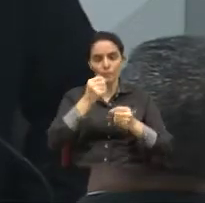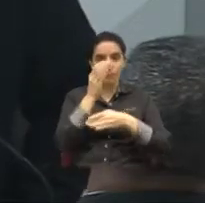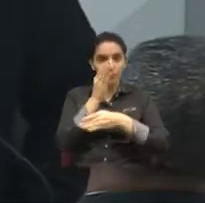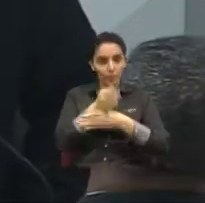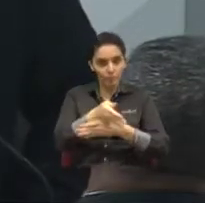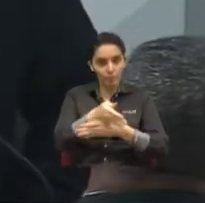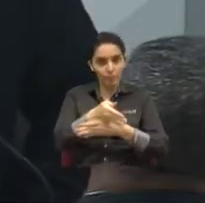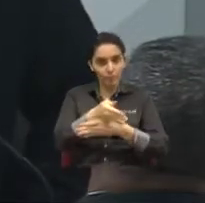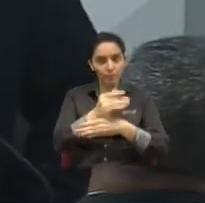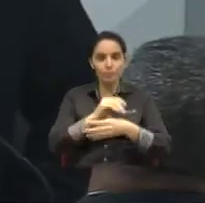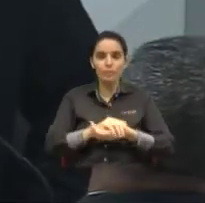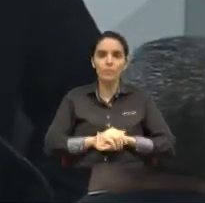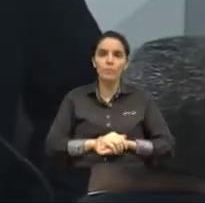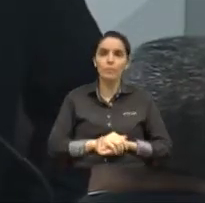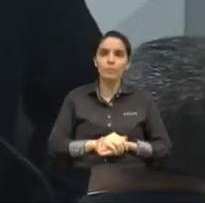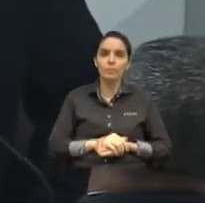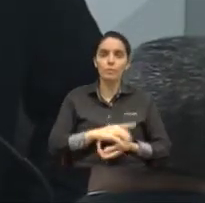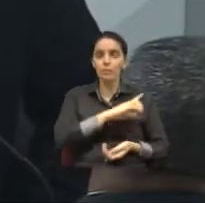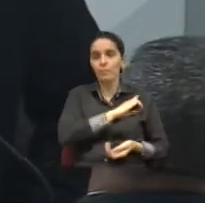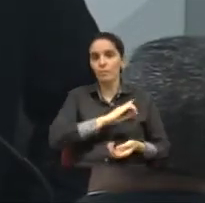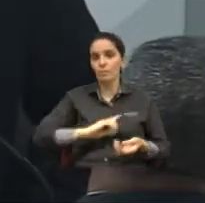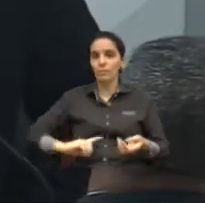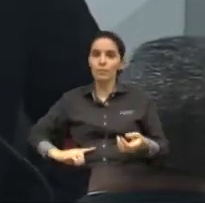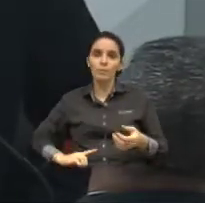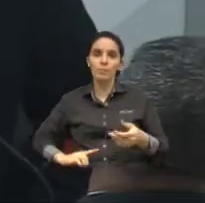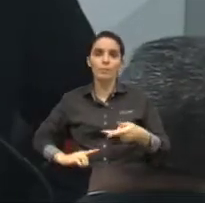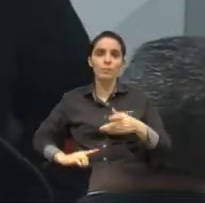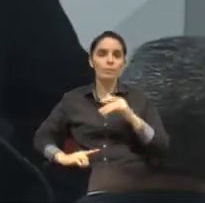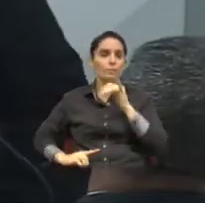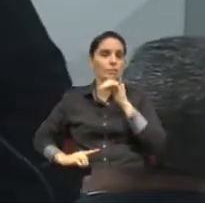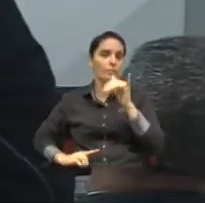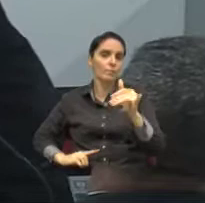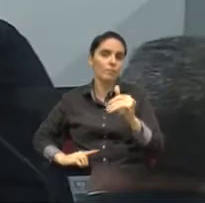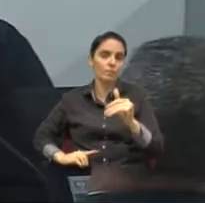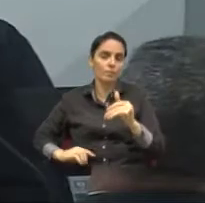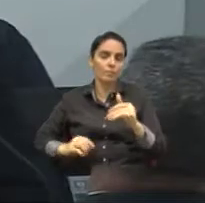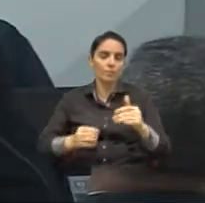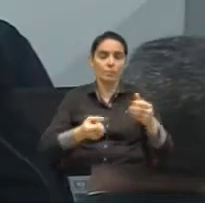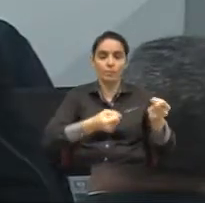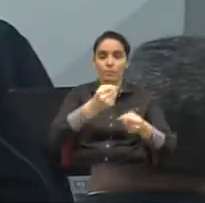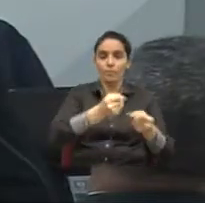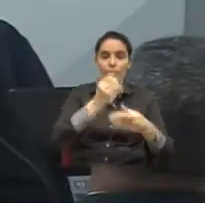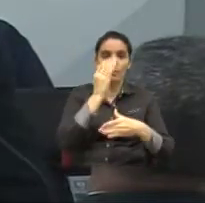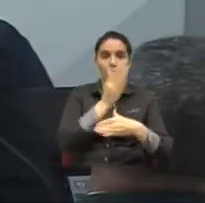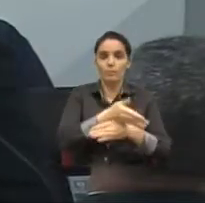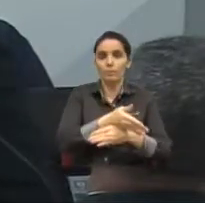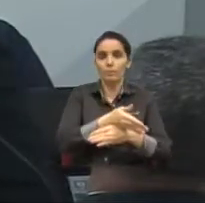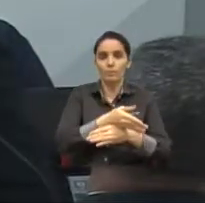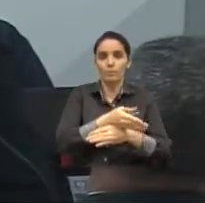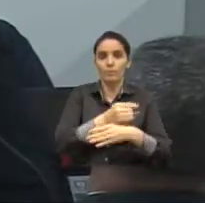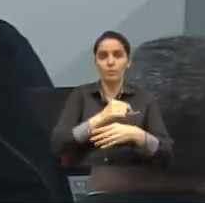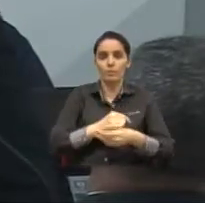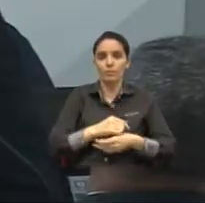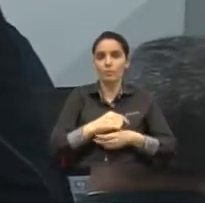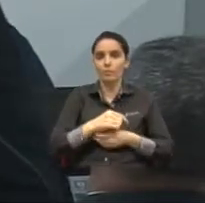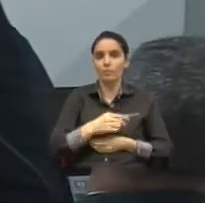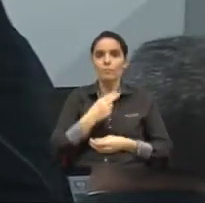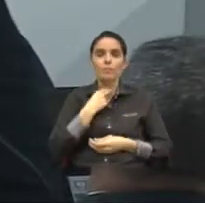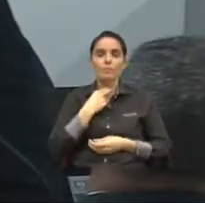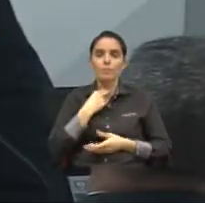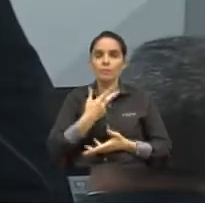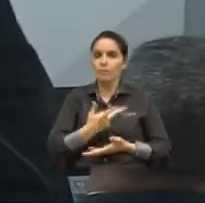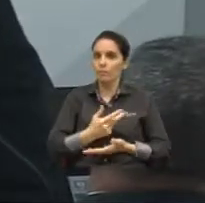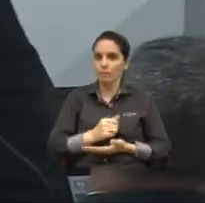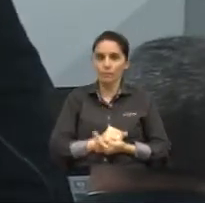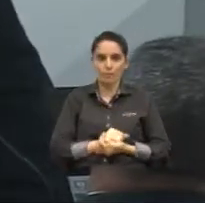E uma deputada fala que não era para ele ter reagido, que era melhor uma família chorando do que 3. Olha